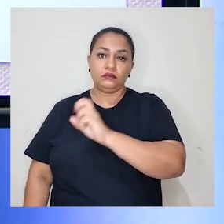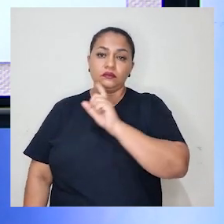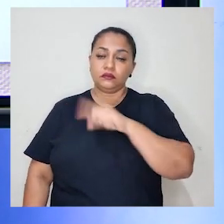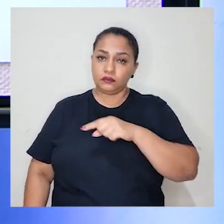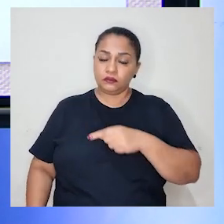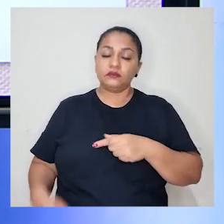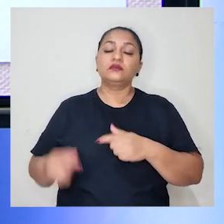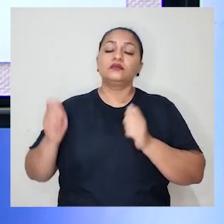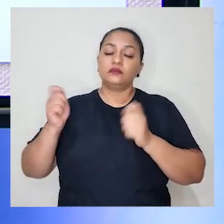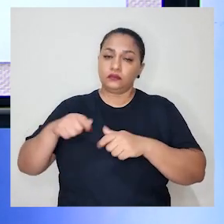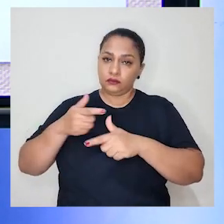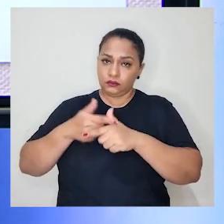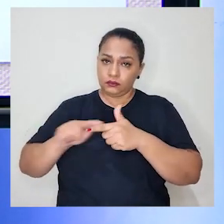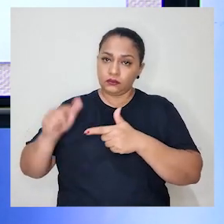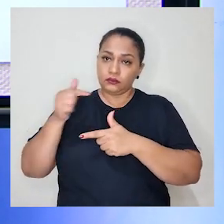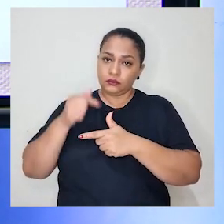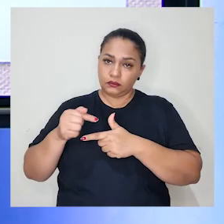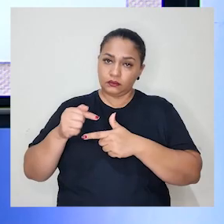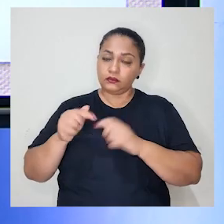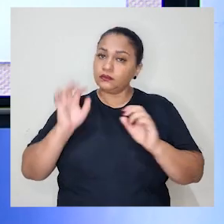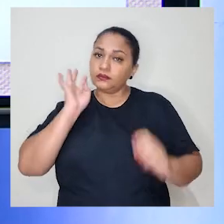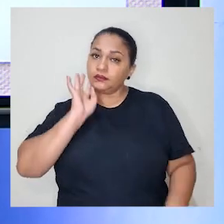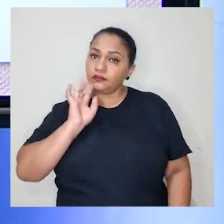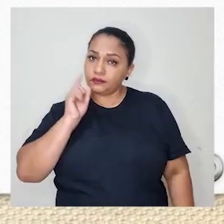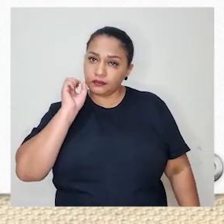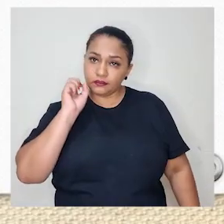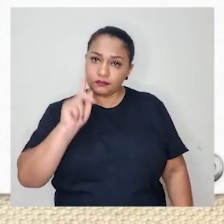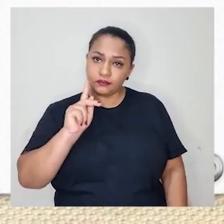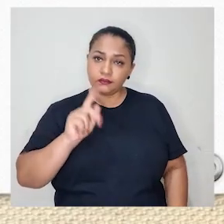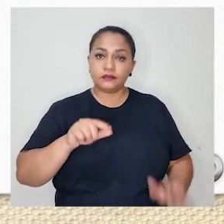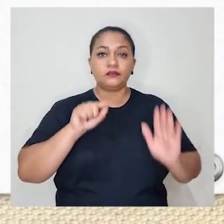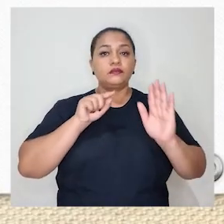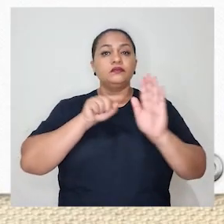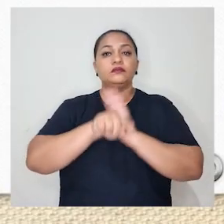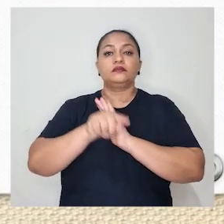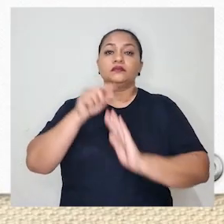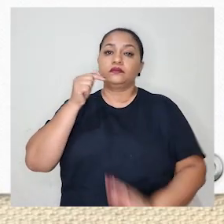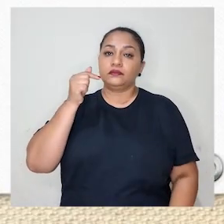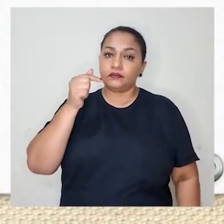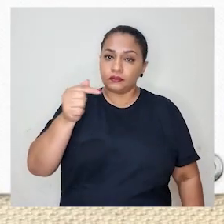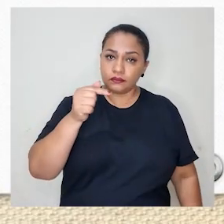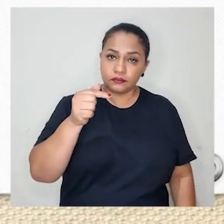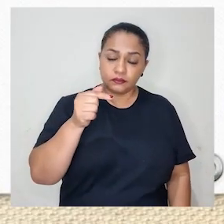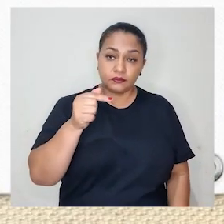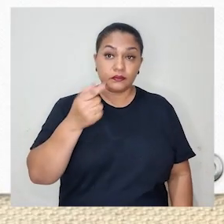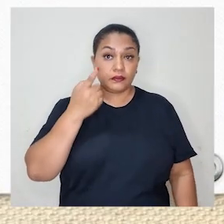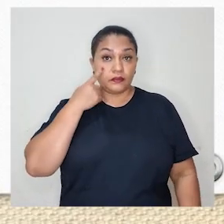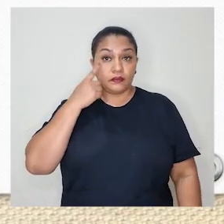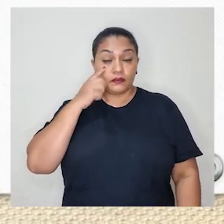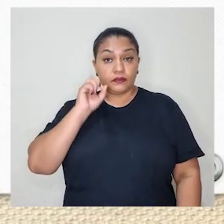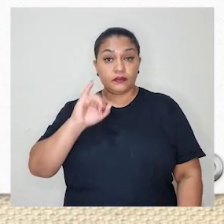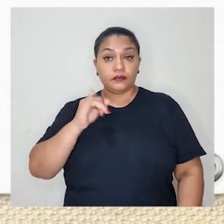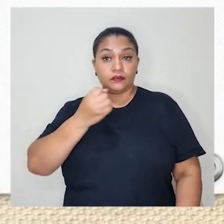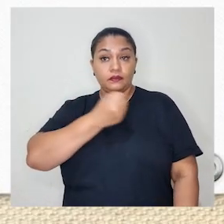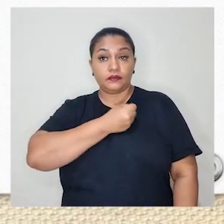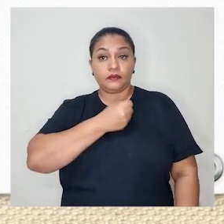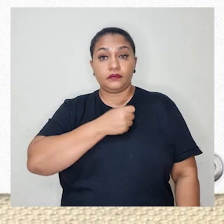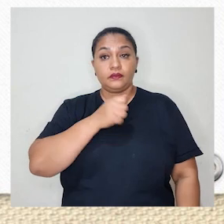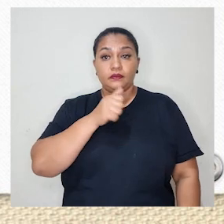4.585, é divisível por 7. Legal? Exercício 7. Verifique se o